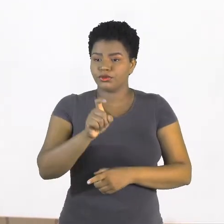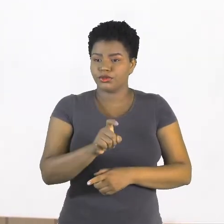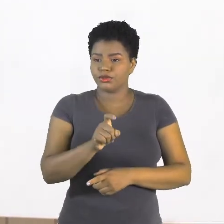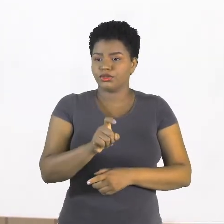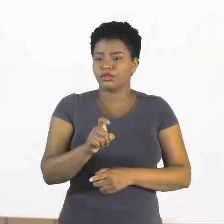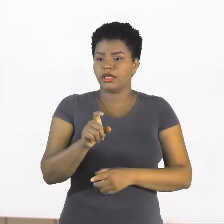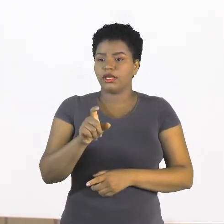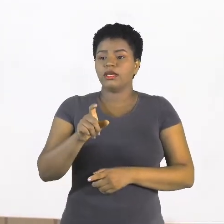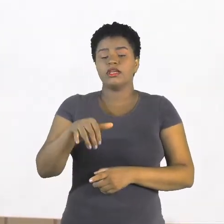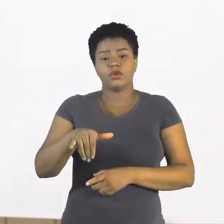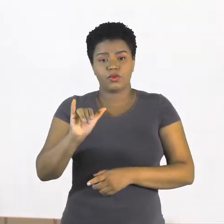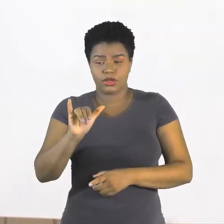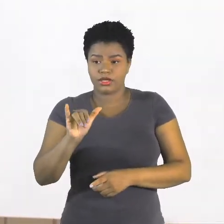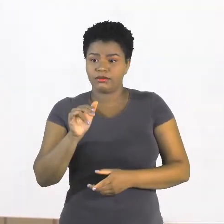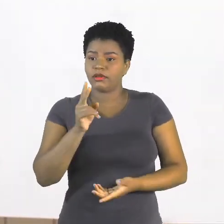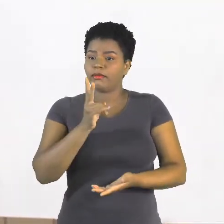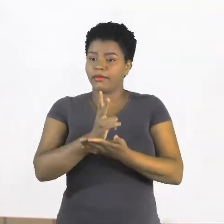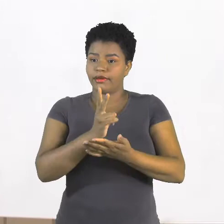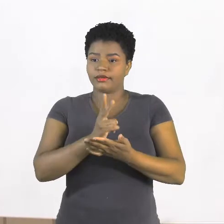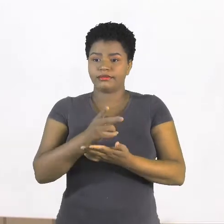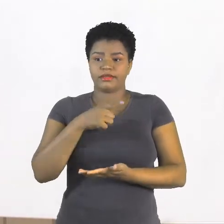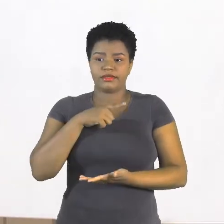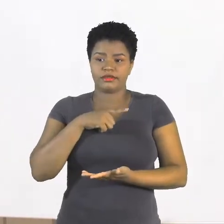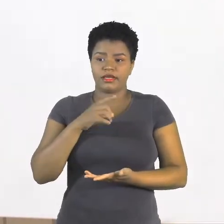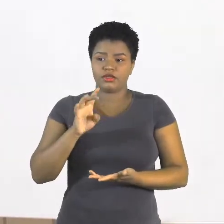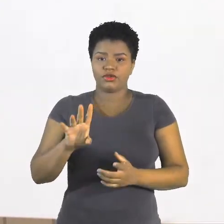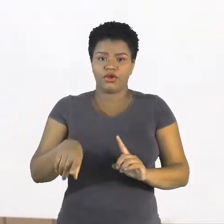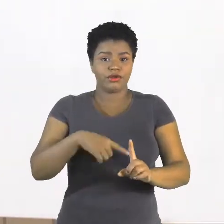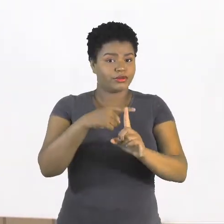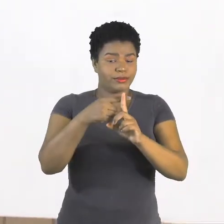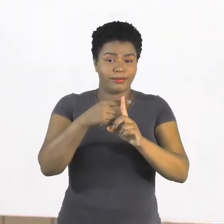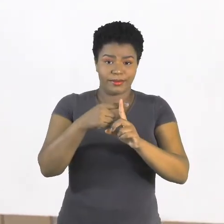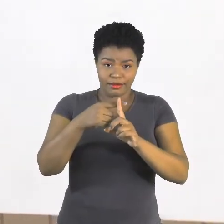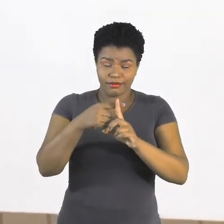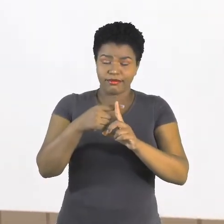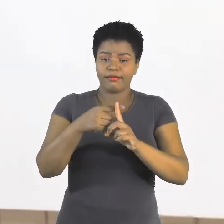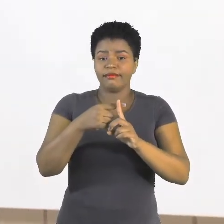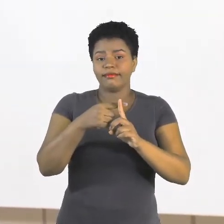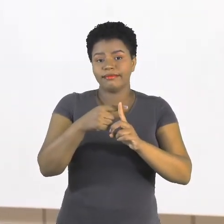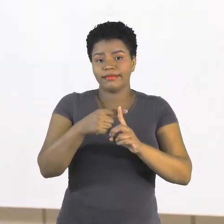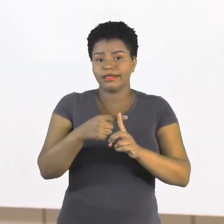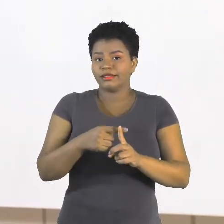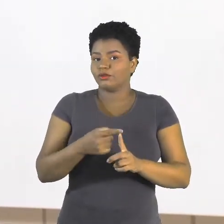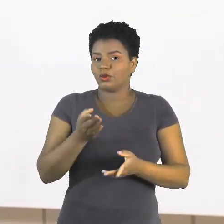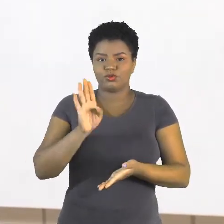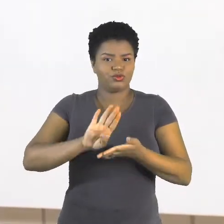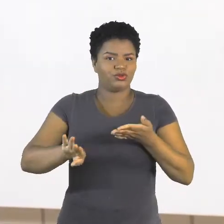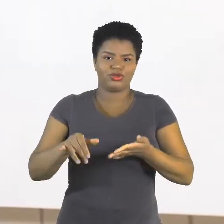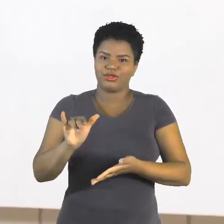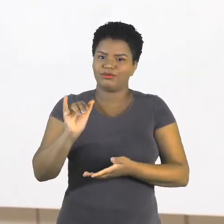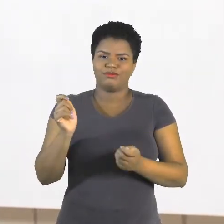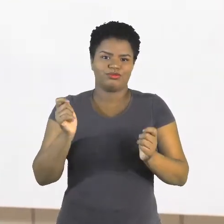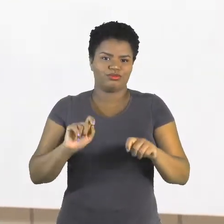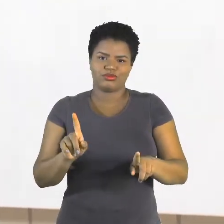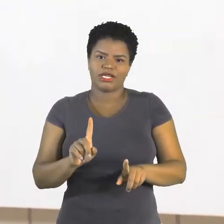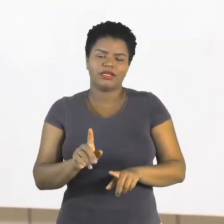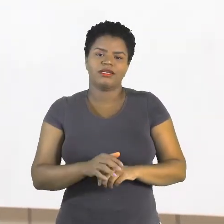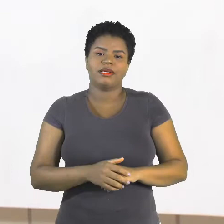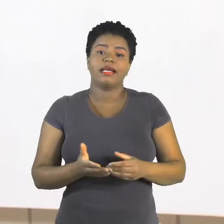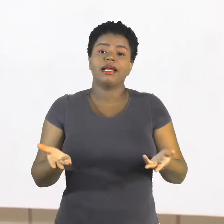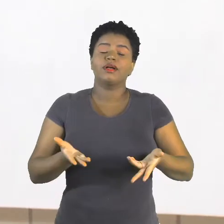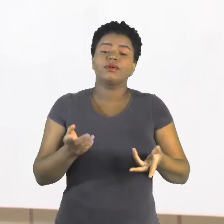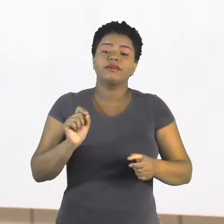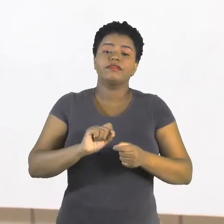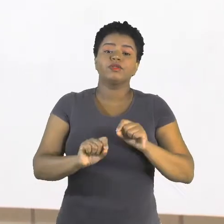agora? Né? Porque se eu simplesmente somar, aqui eu não vou conseguir eliminar o y. E agora? O que eu vou